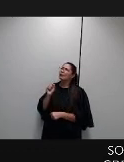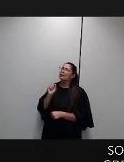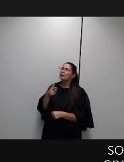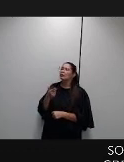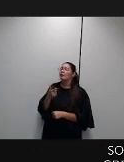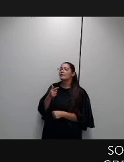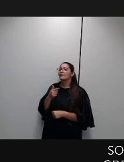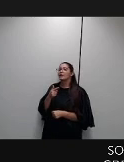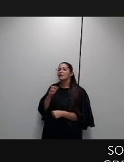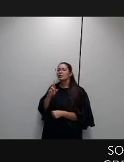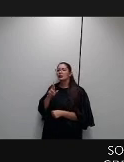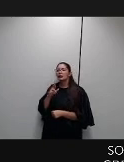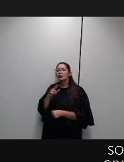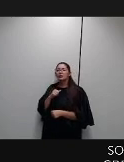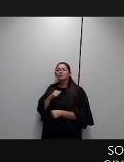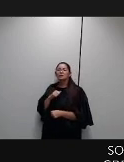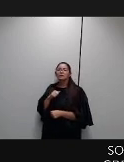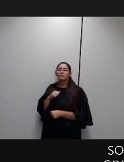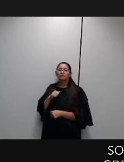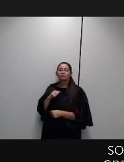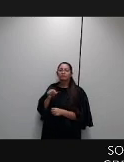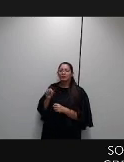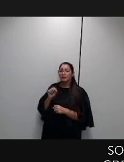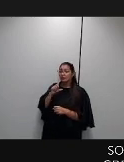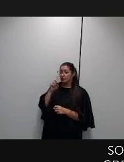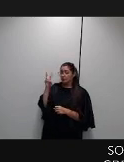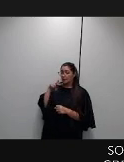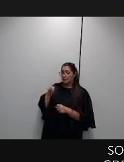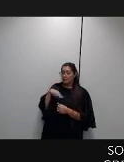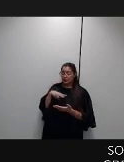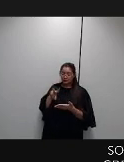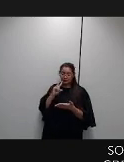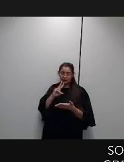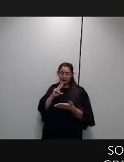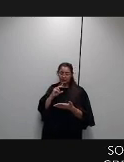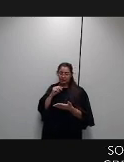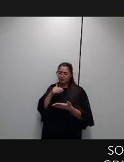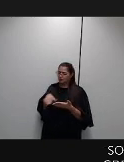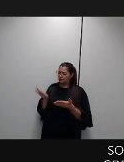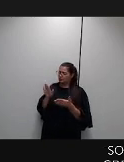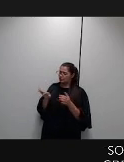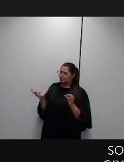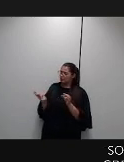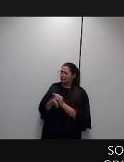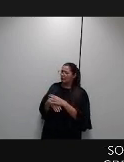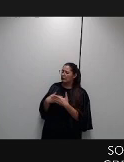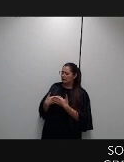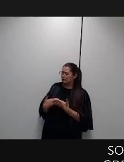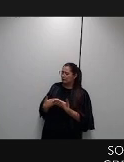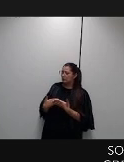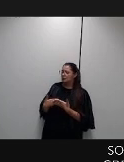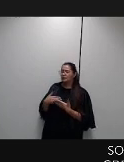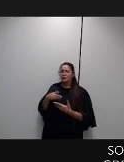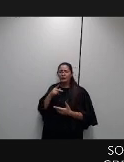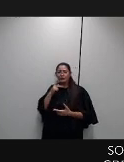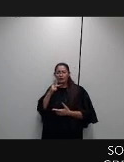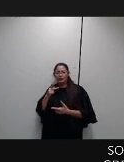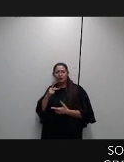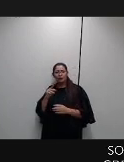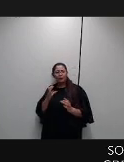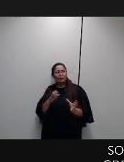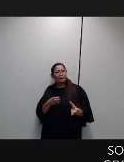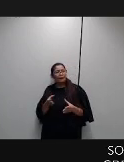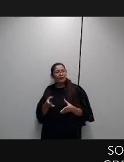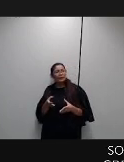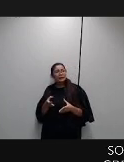só uma rápida observação nós acabamos de decidir um caso vou